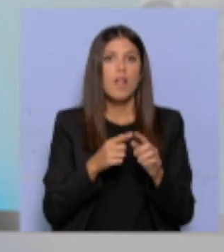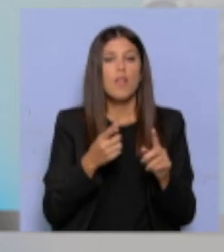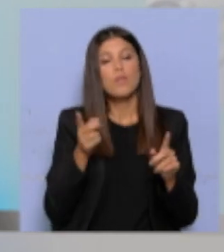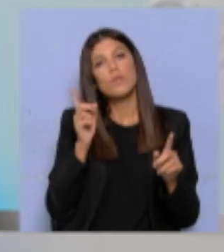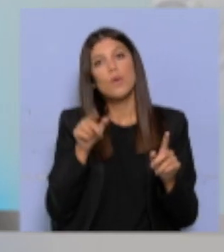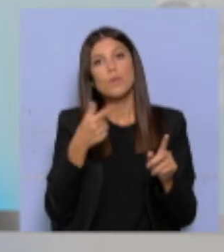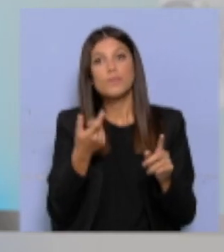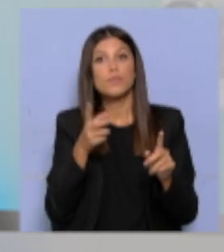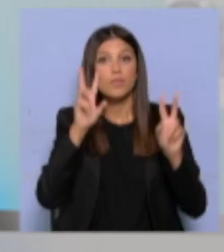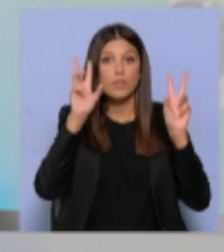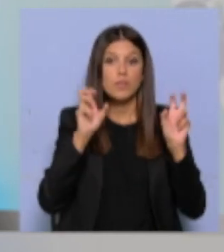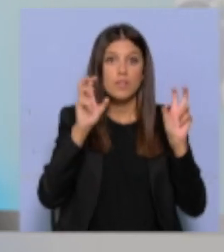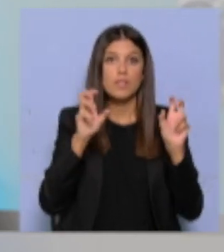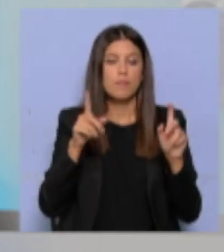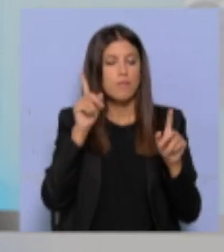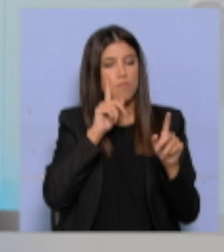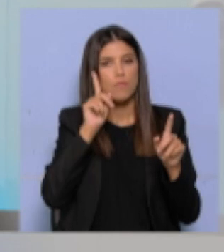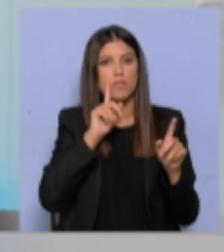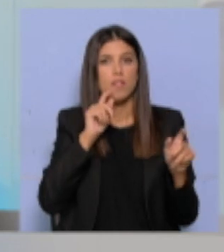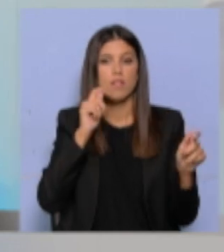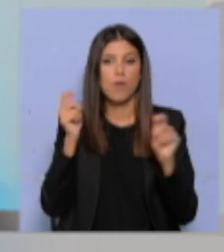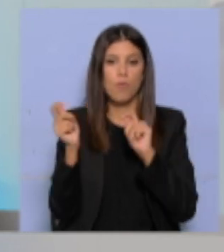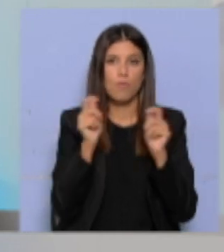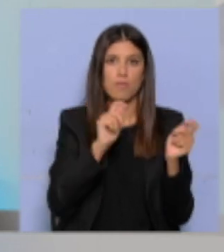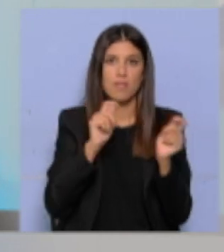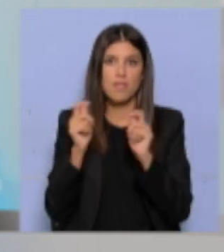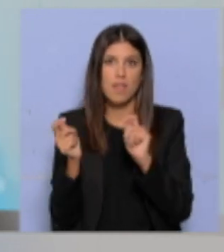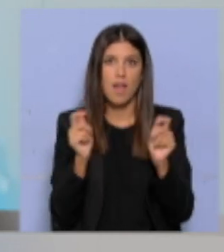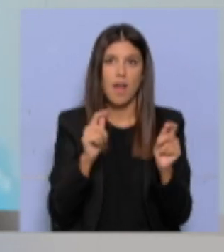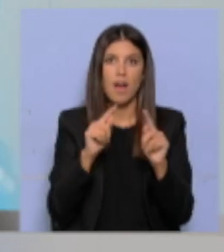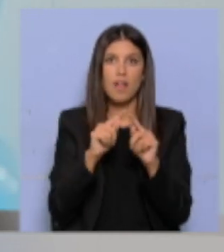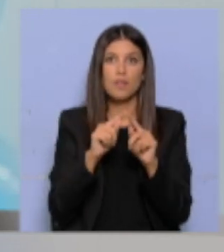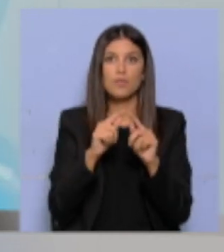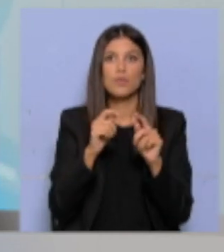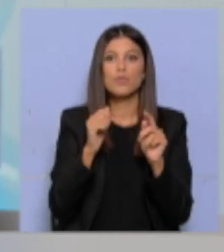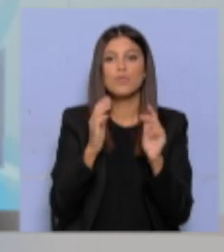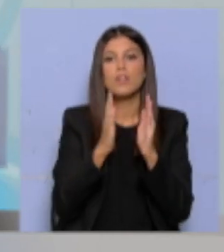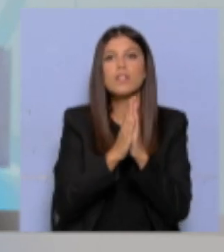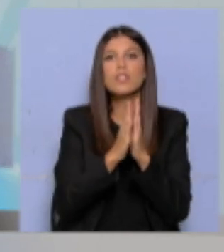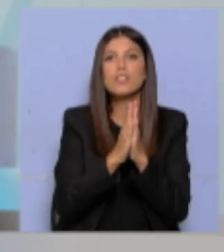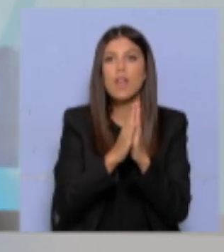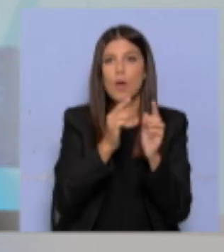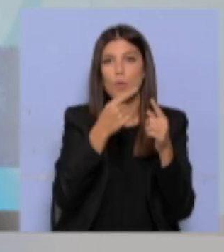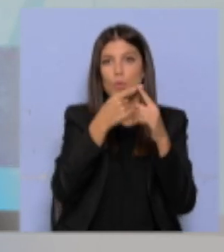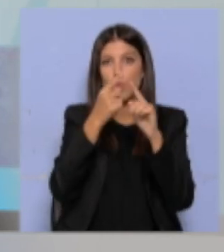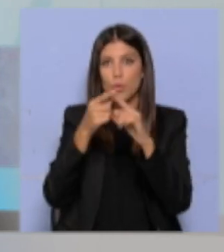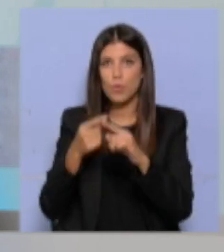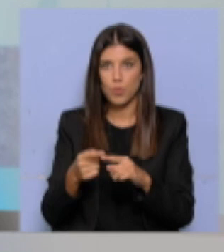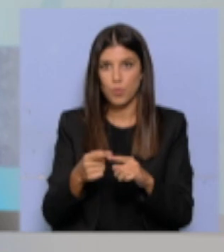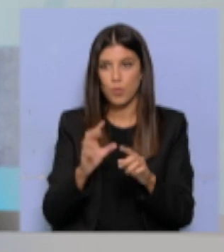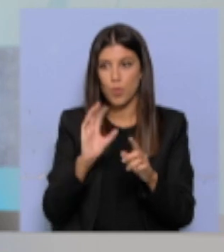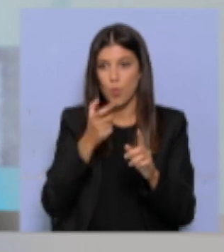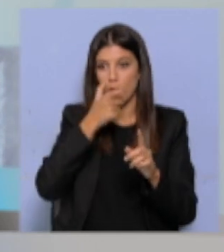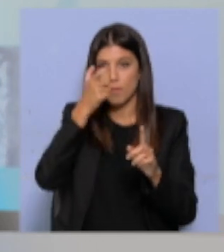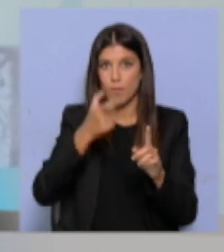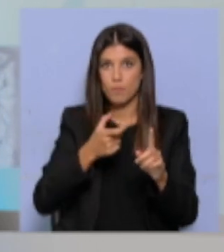diálogo interreligioso. Quando o missionário parte, ele deixa uma Europa cristã